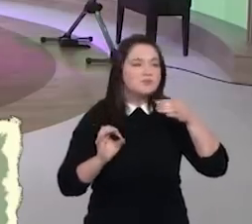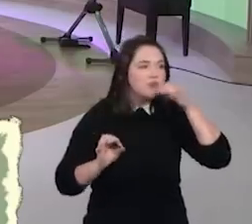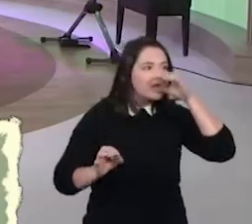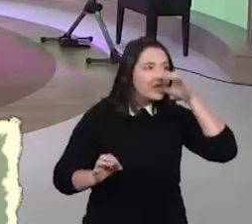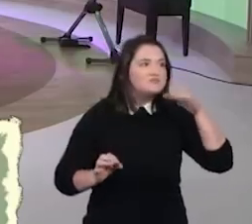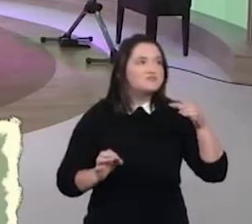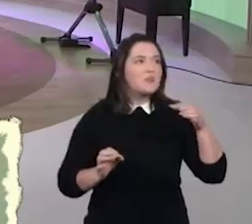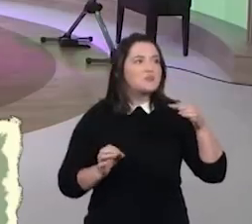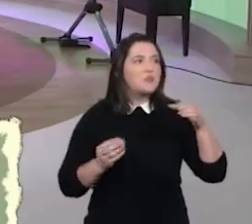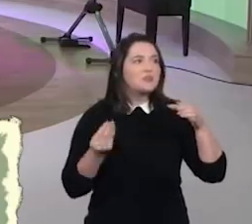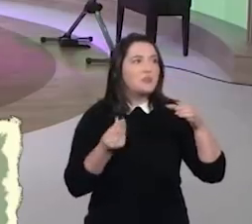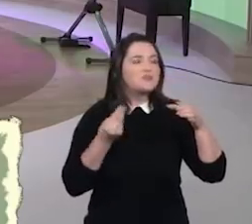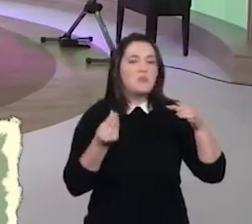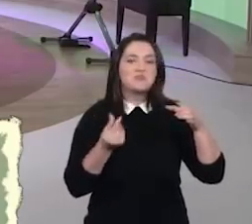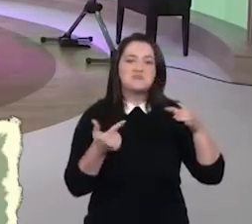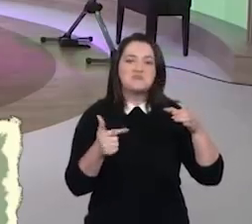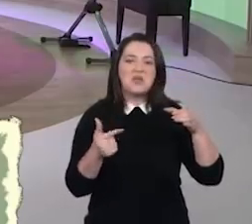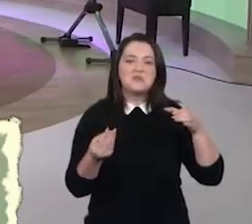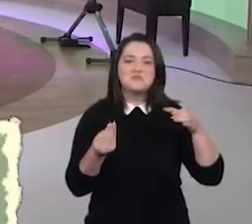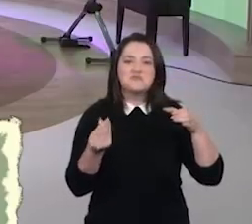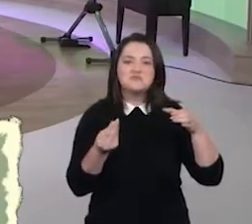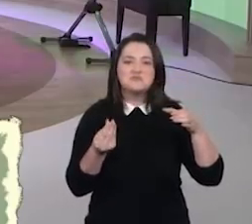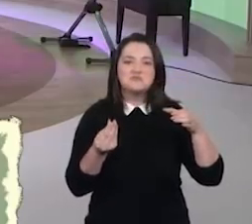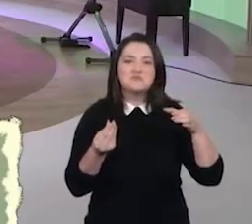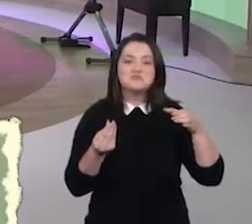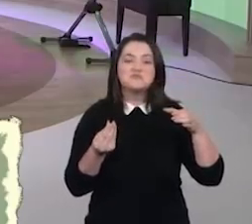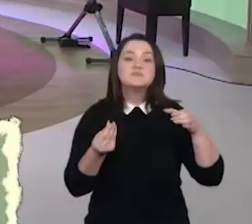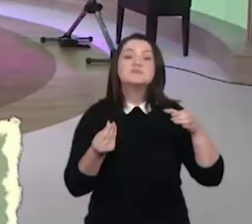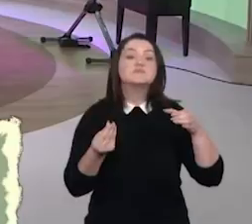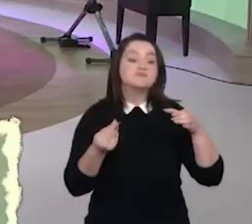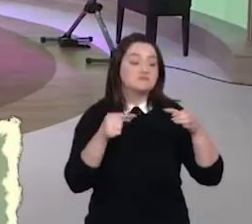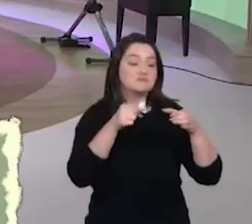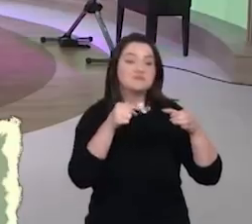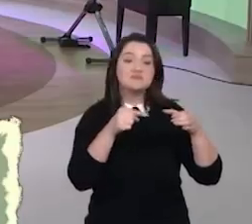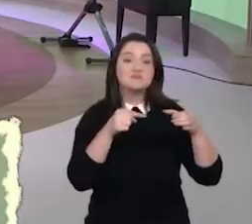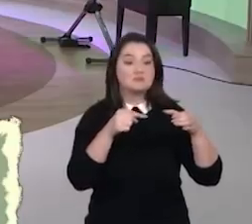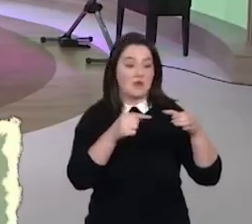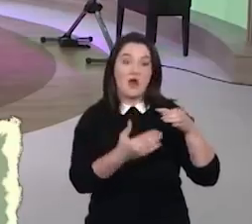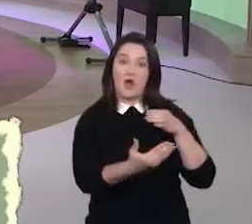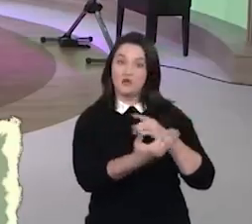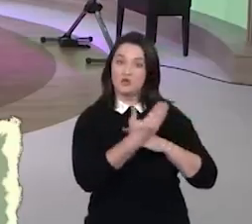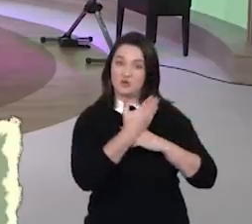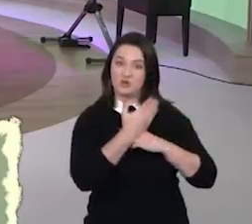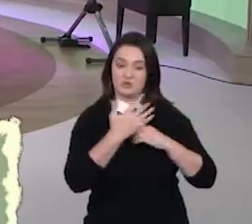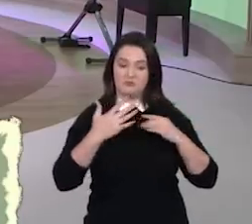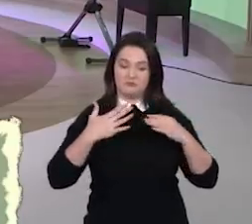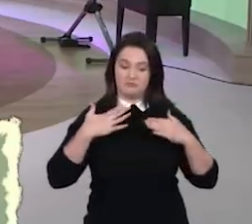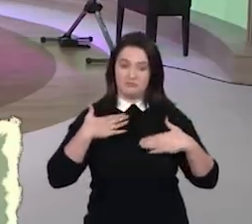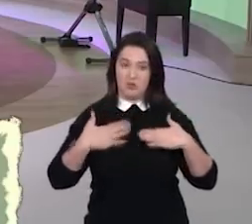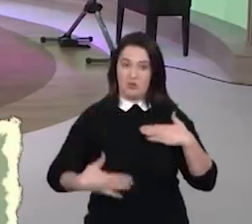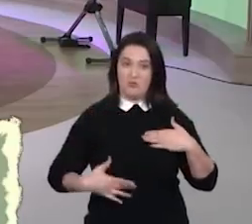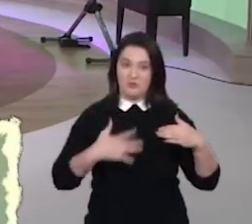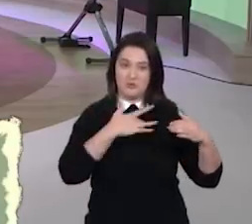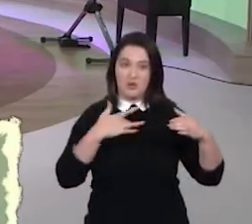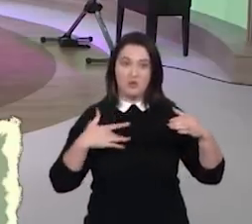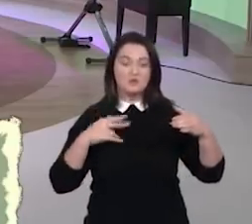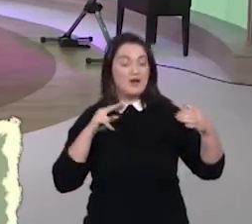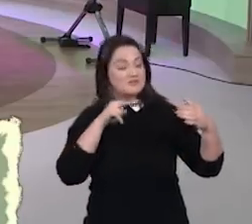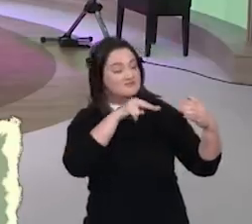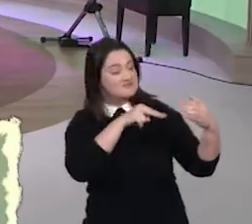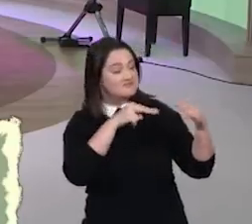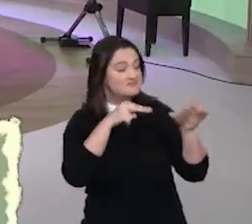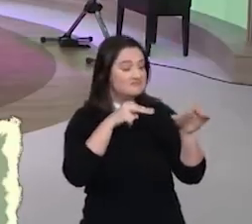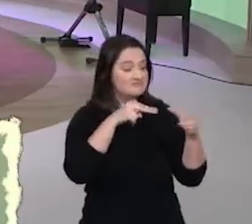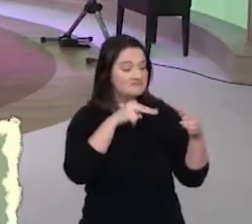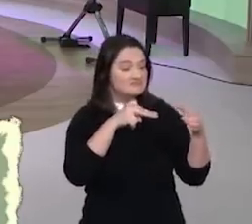graça. Sabe assim? O que tem de diferente? Ela é essencial, mas você não vê ali nada que